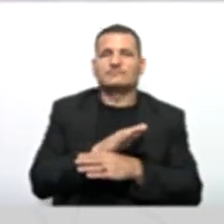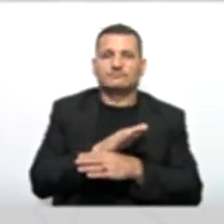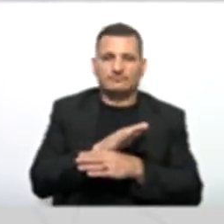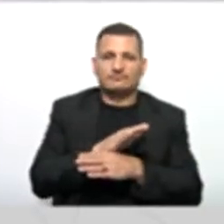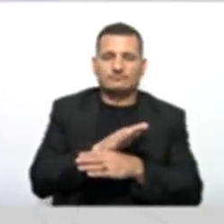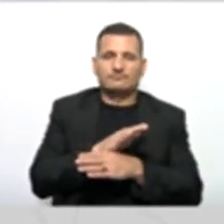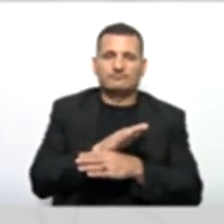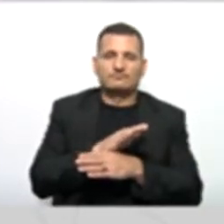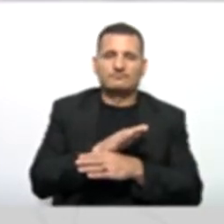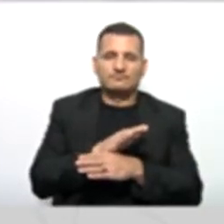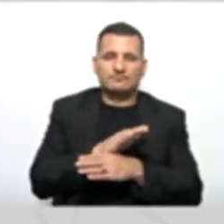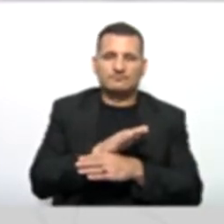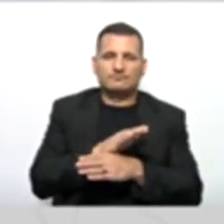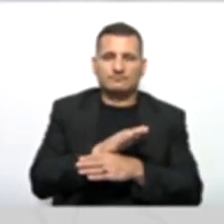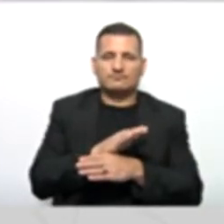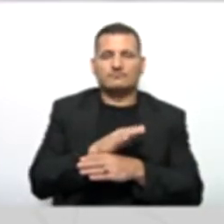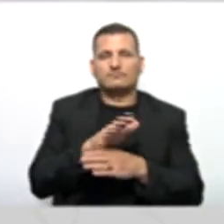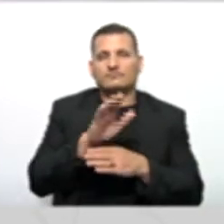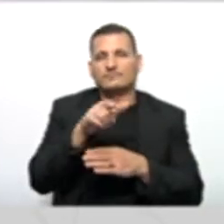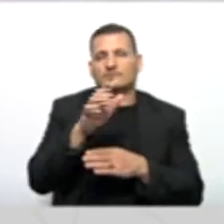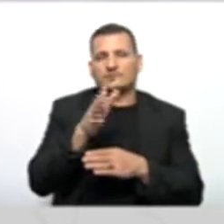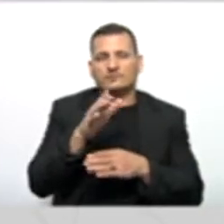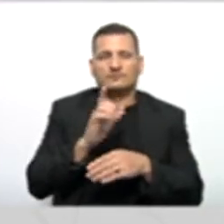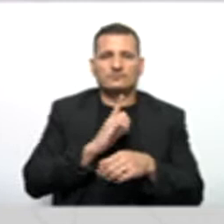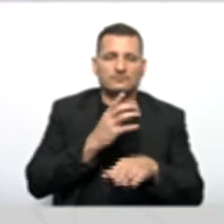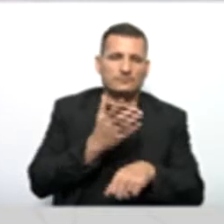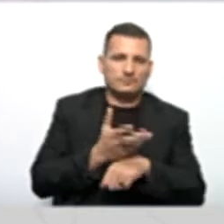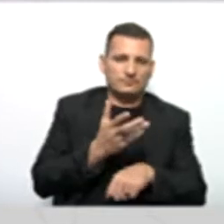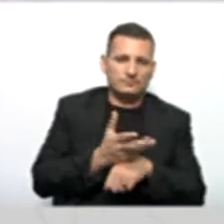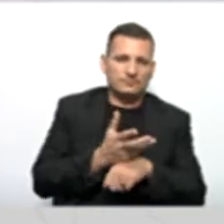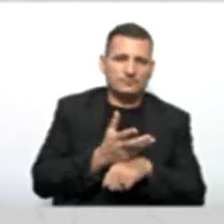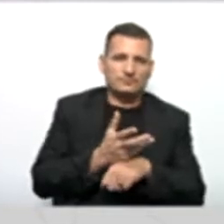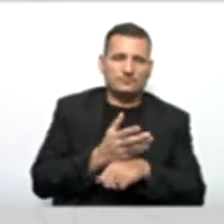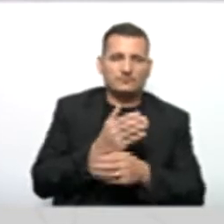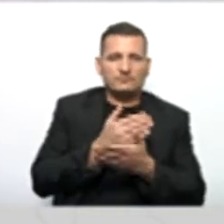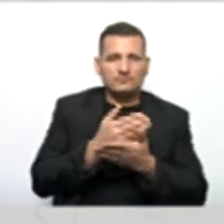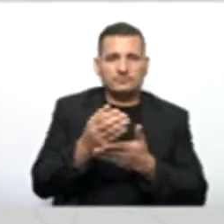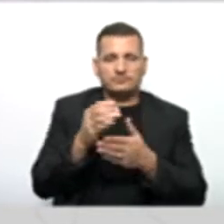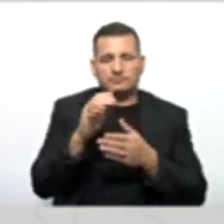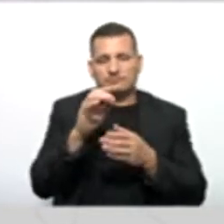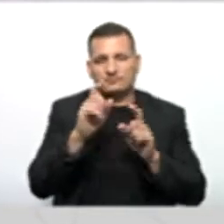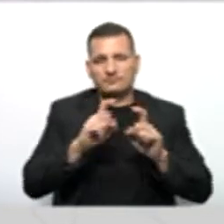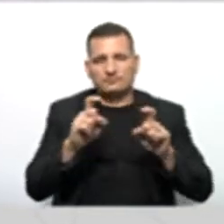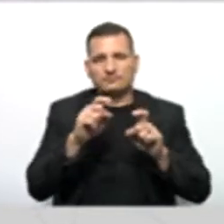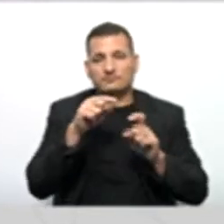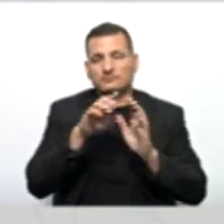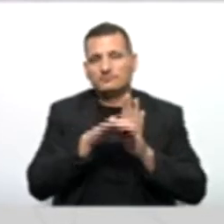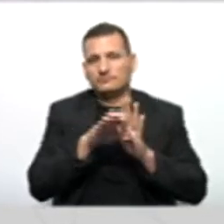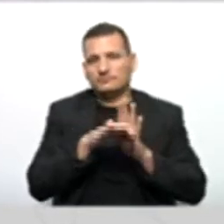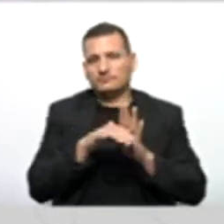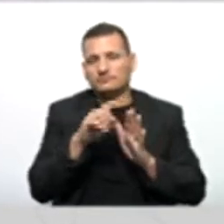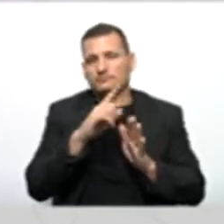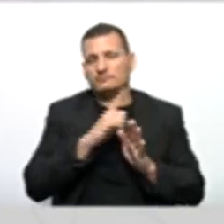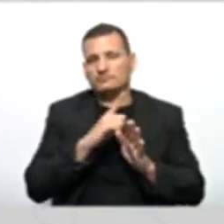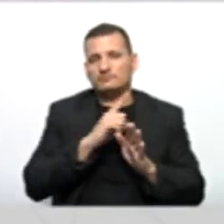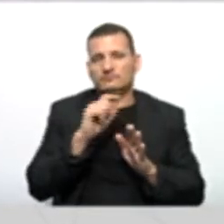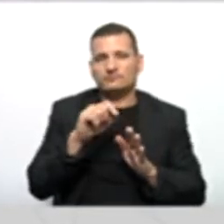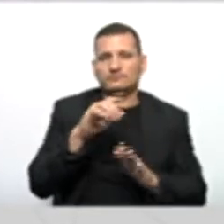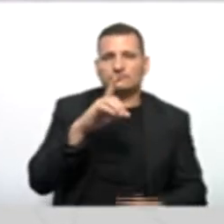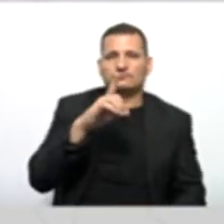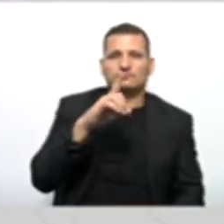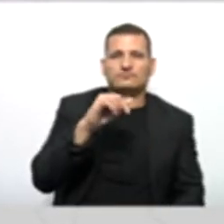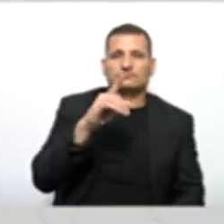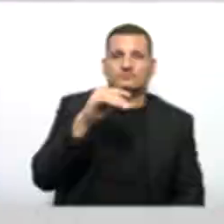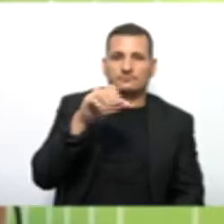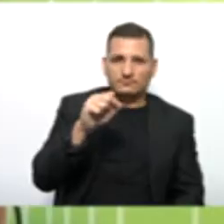menos, vocês tiveram a disciplina de introdução à informática, vocês viram que lá no conceito de computação, você tem lá os dados, né?